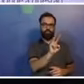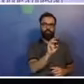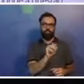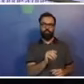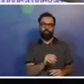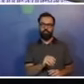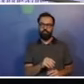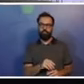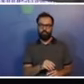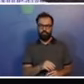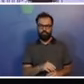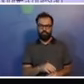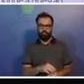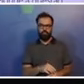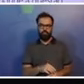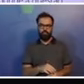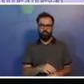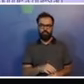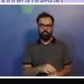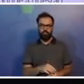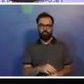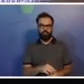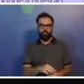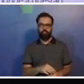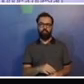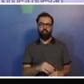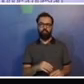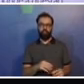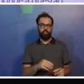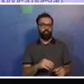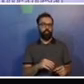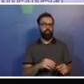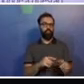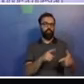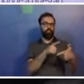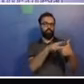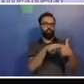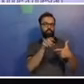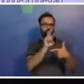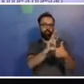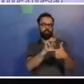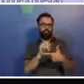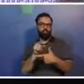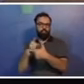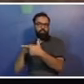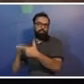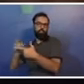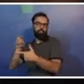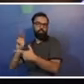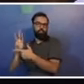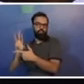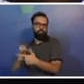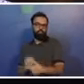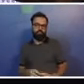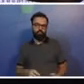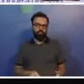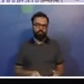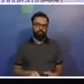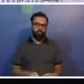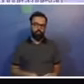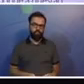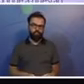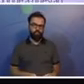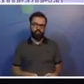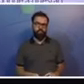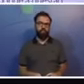antes e depois do igual por 3, que no fim acaba sendo o quê?